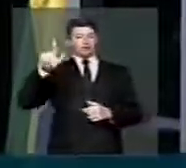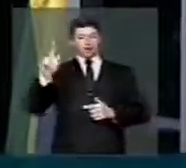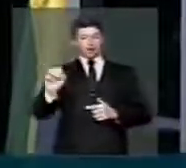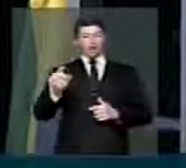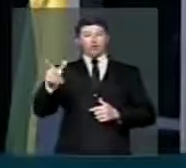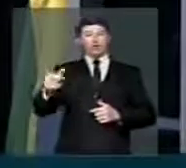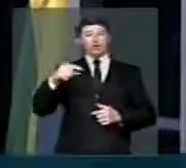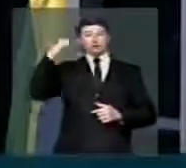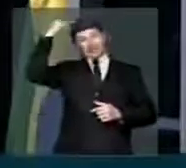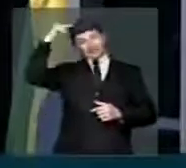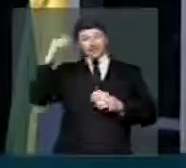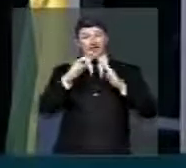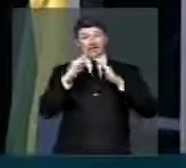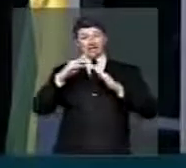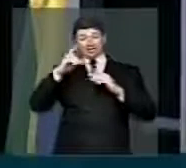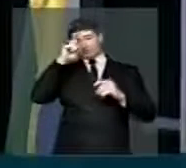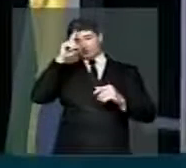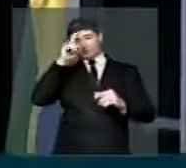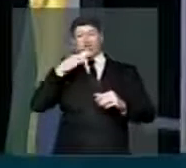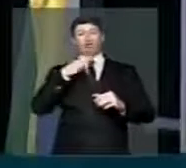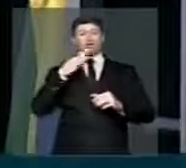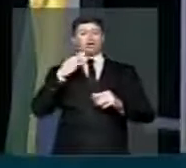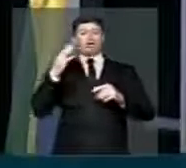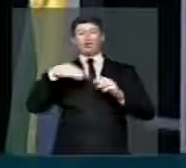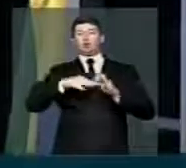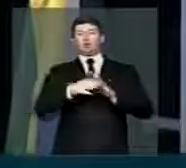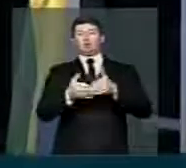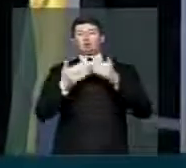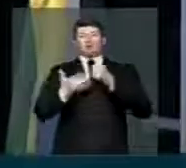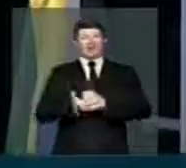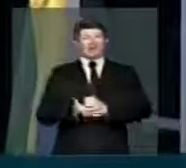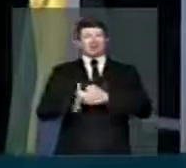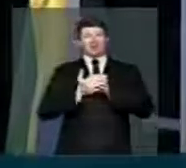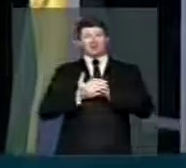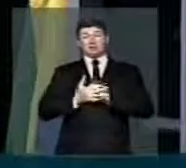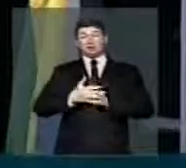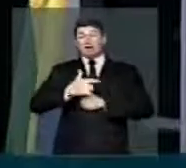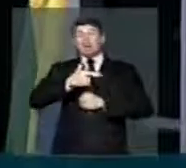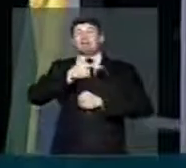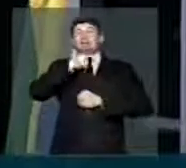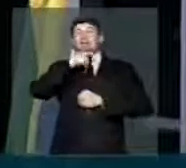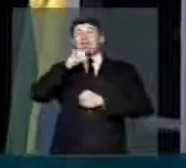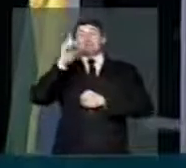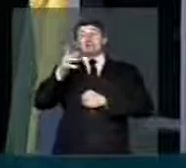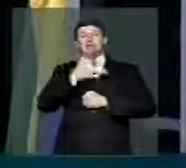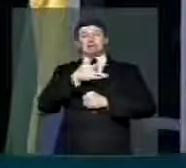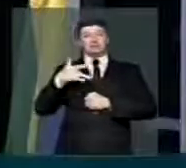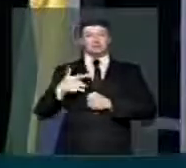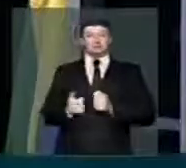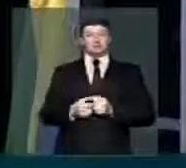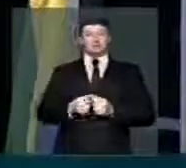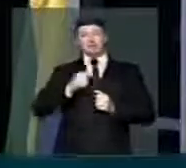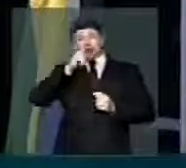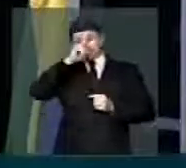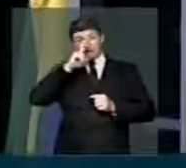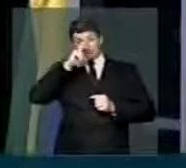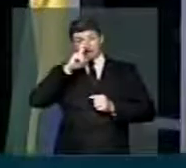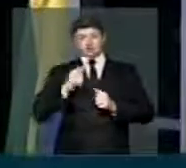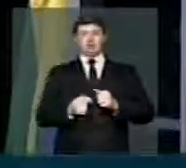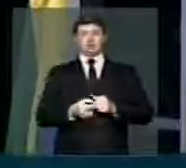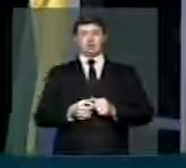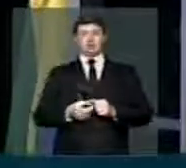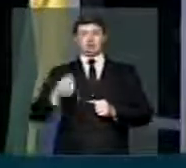Santas Casas pedindo socorro. Todo o setor filantrópico da saúde vivendo crise. E